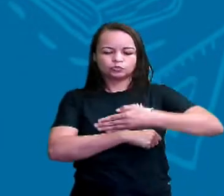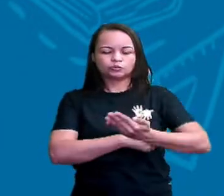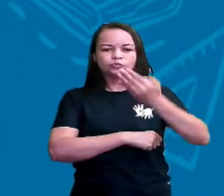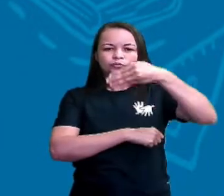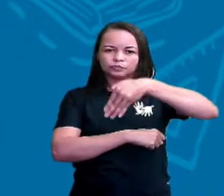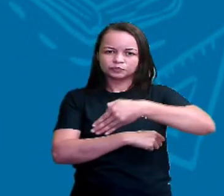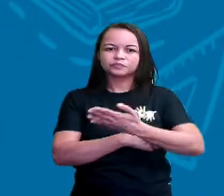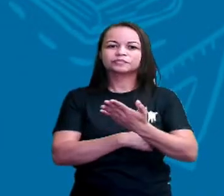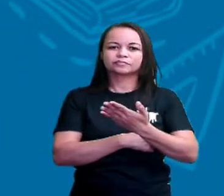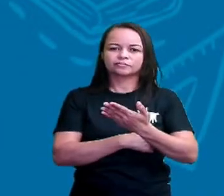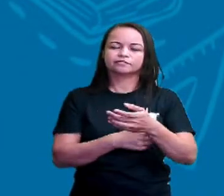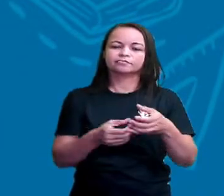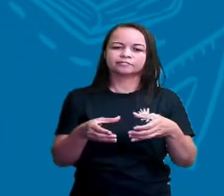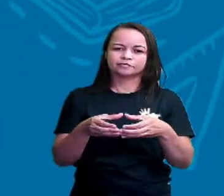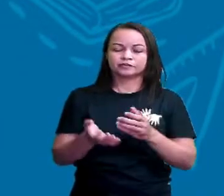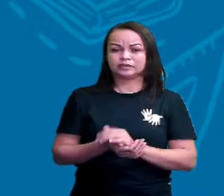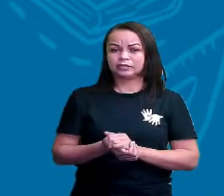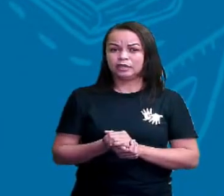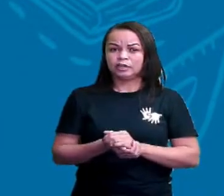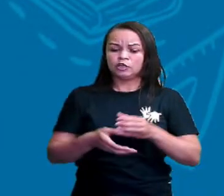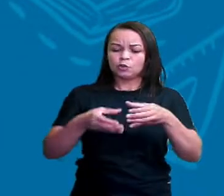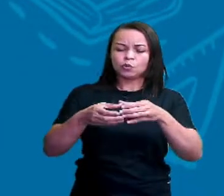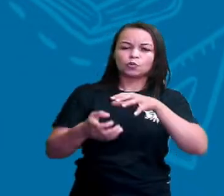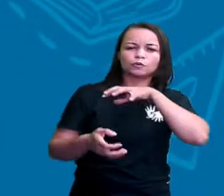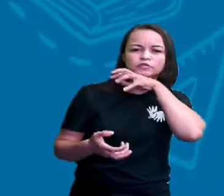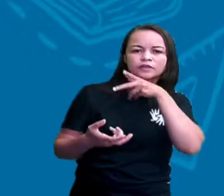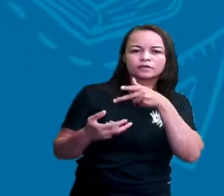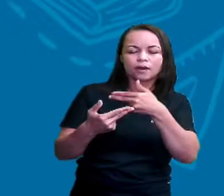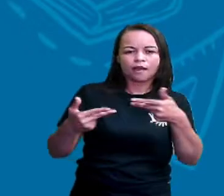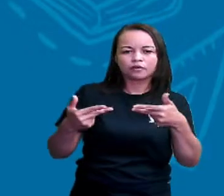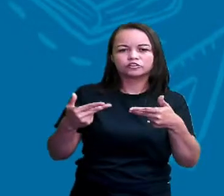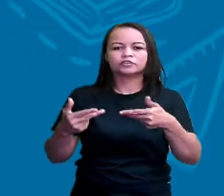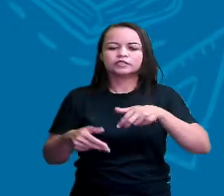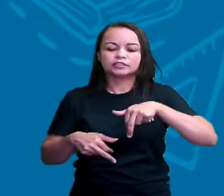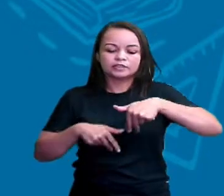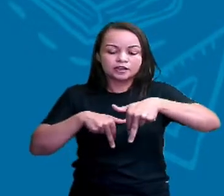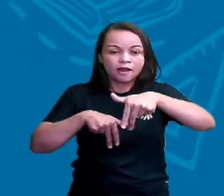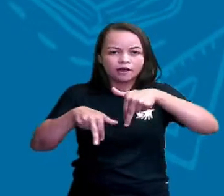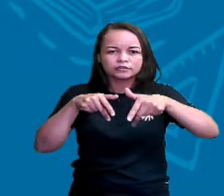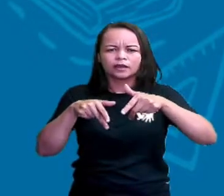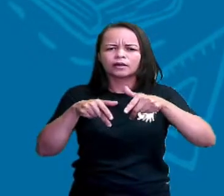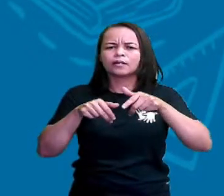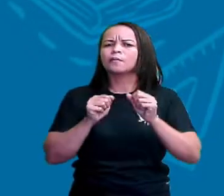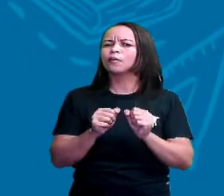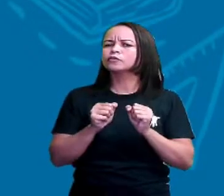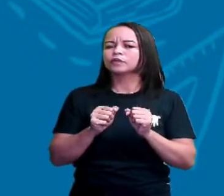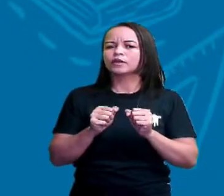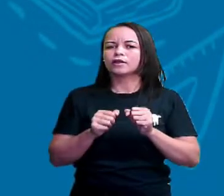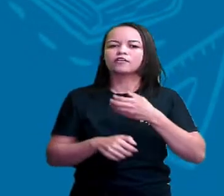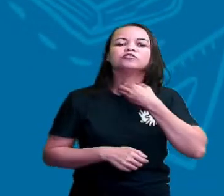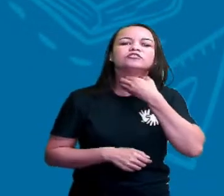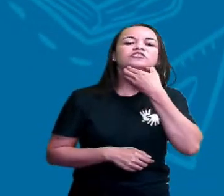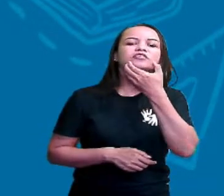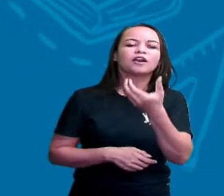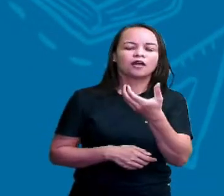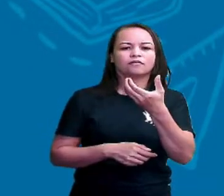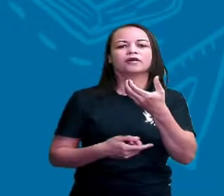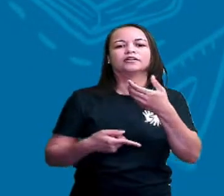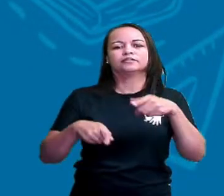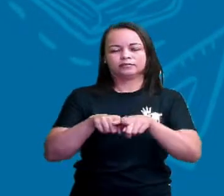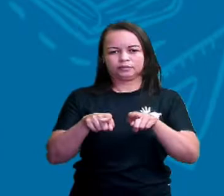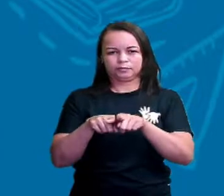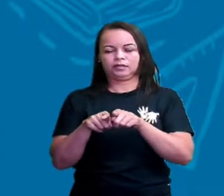cauda. E os que andam? A gente poderia colocar a girafa e a ovelha, tá certo? Dentro